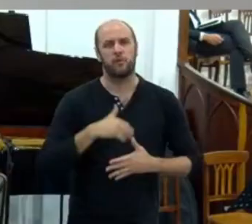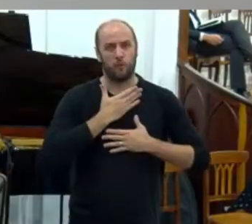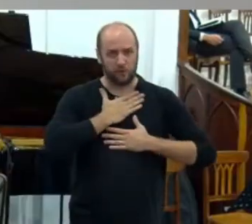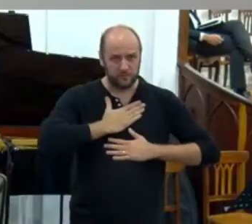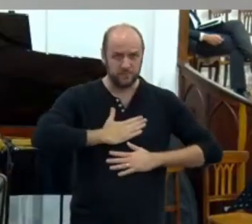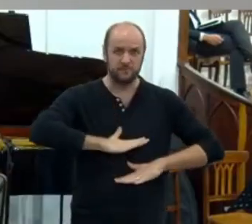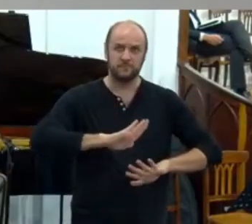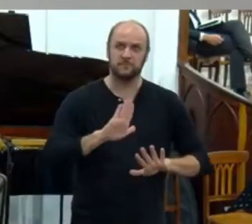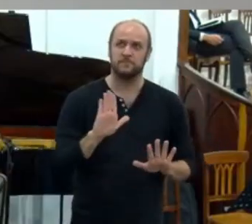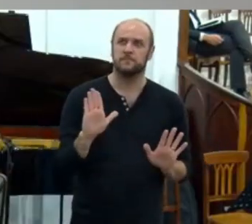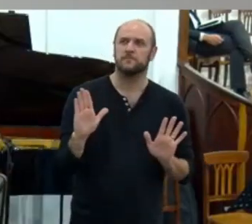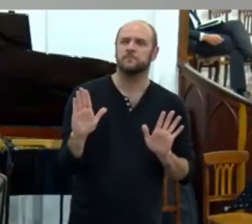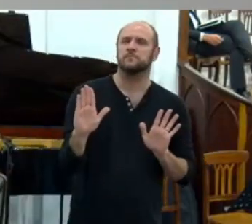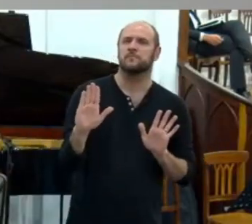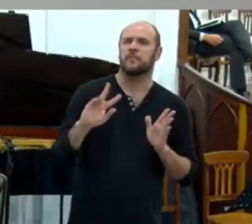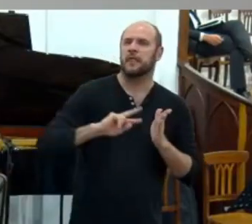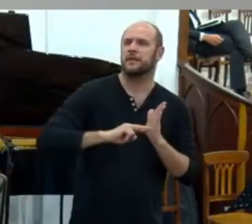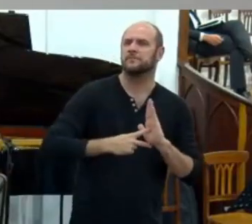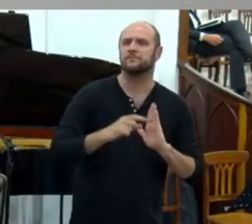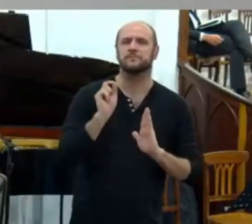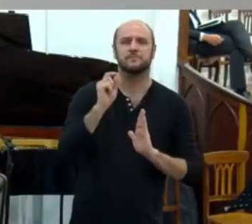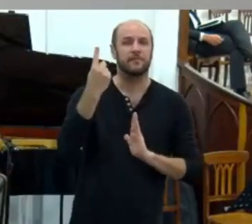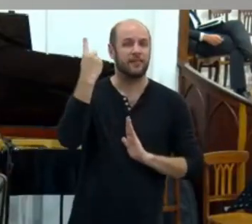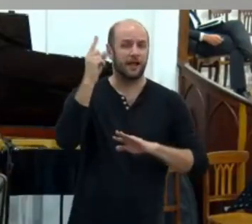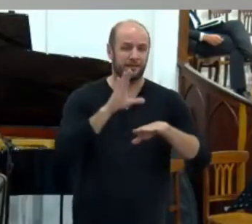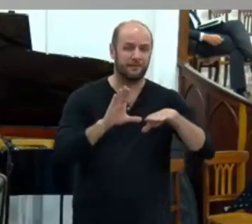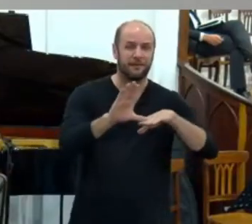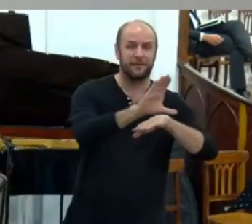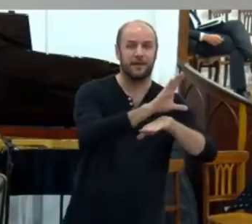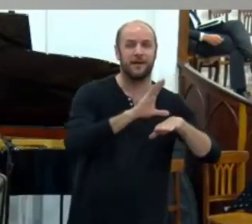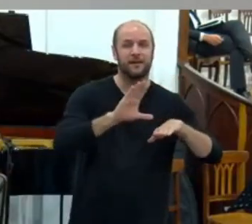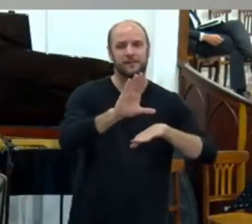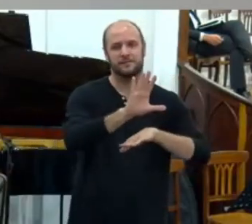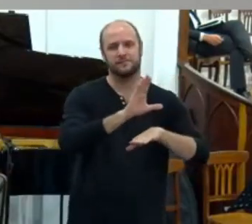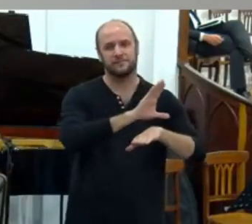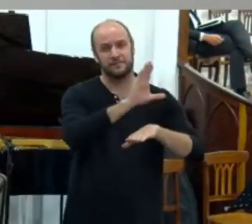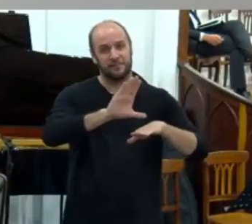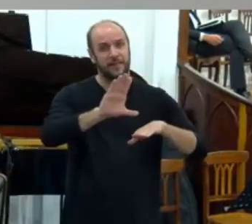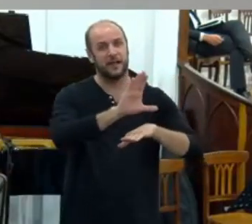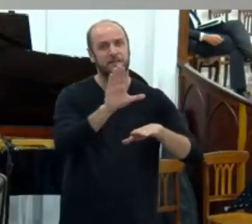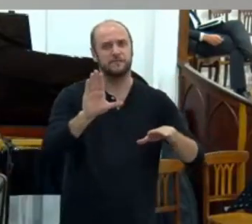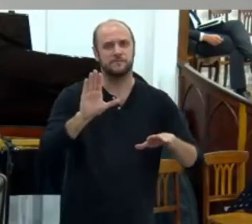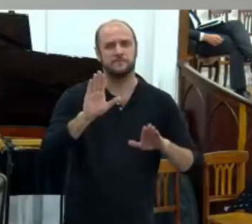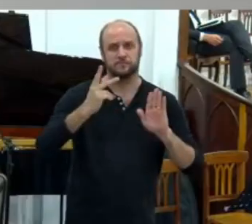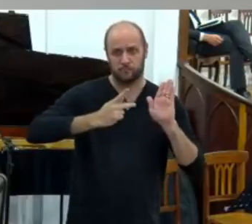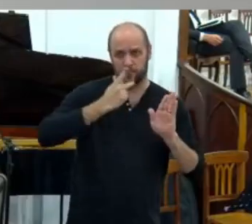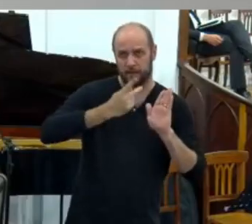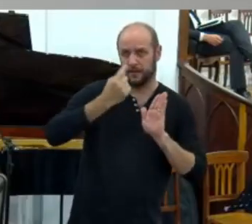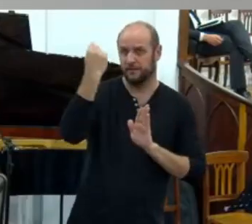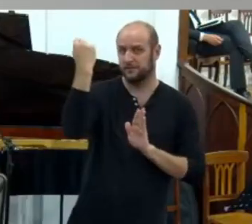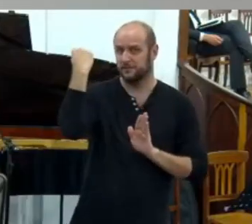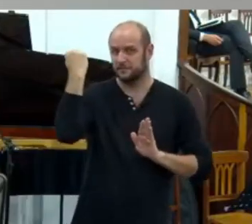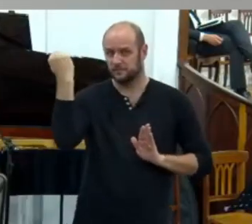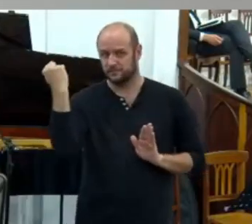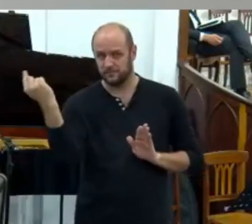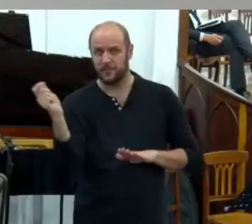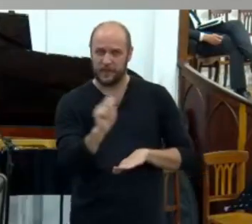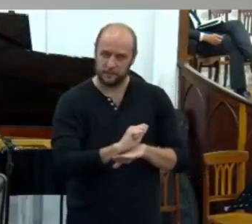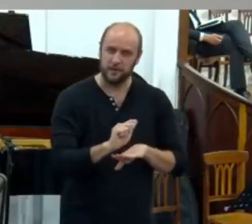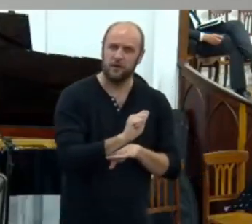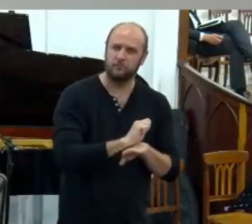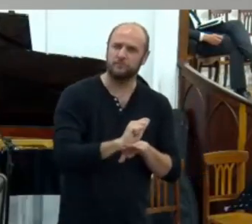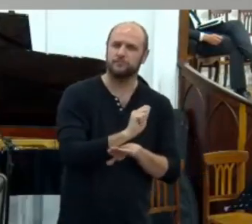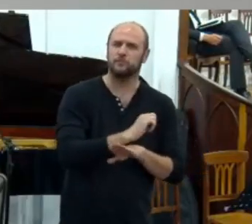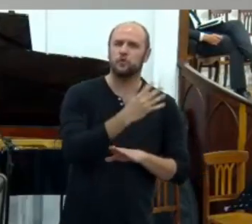então fazia referência à terra prometida, a terra de Canaã, prometida a Abraão 400